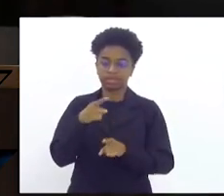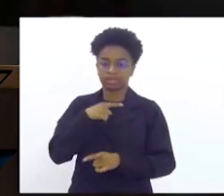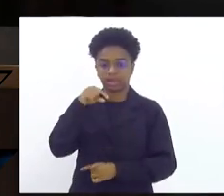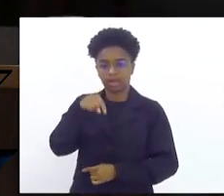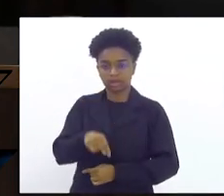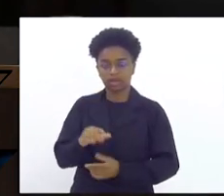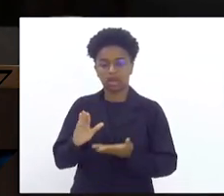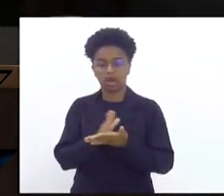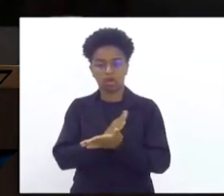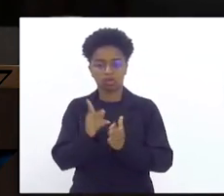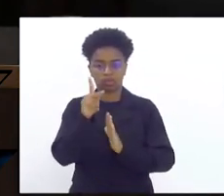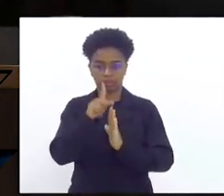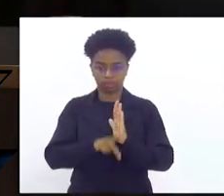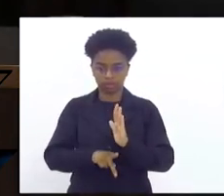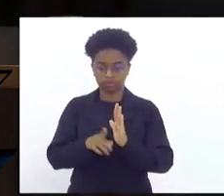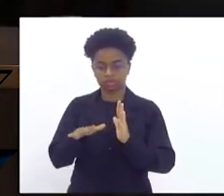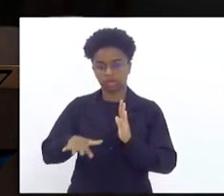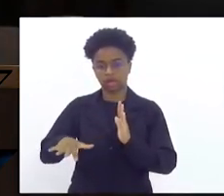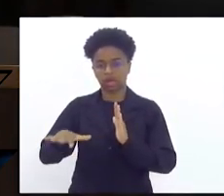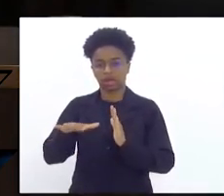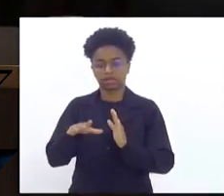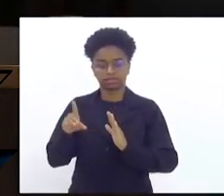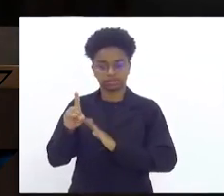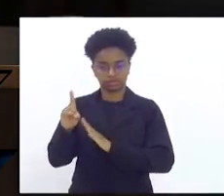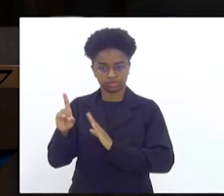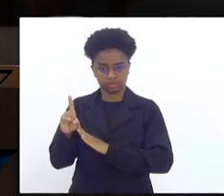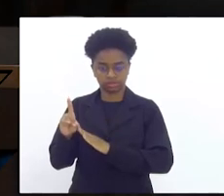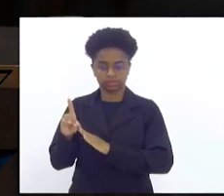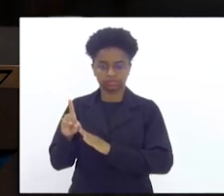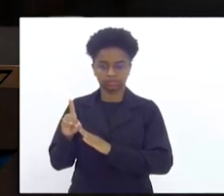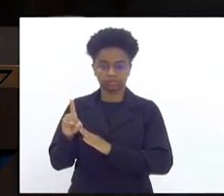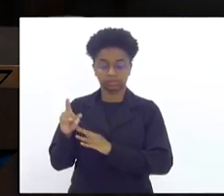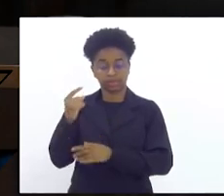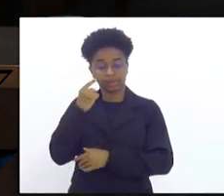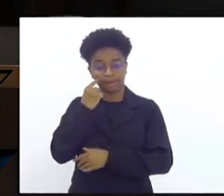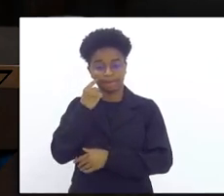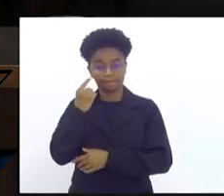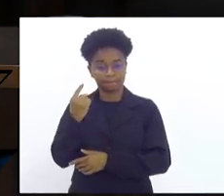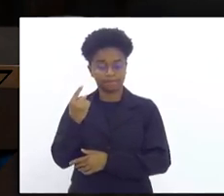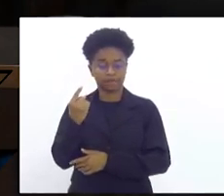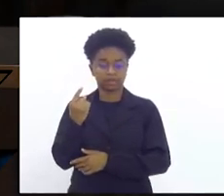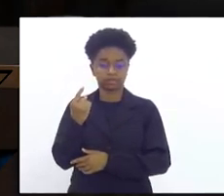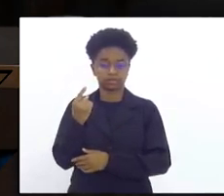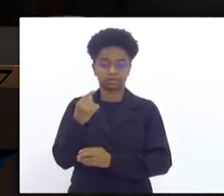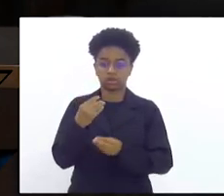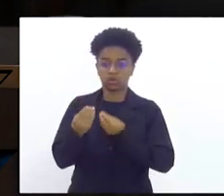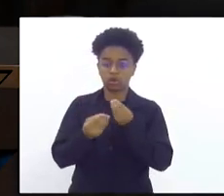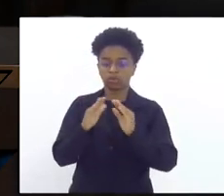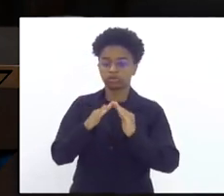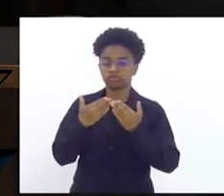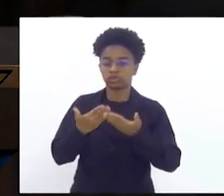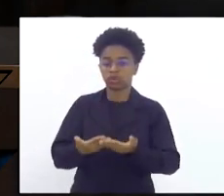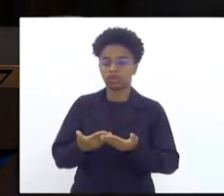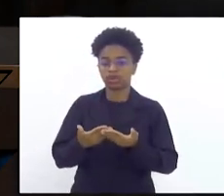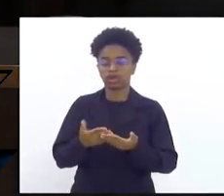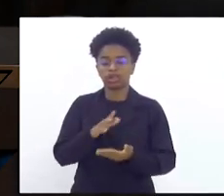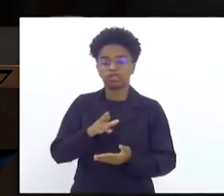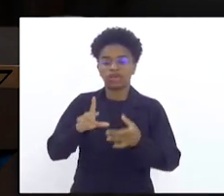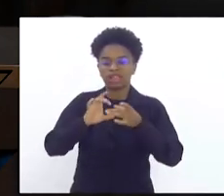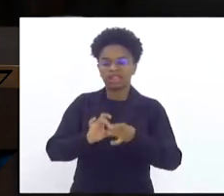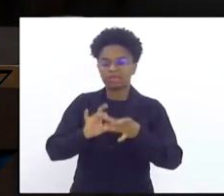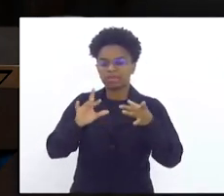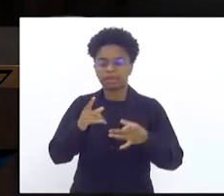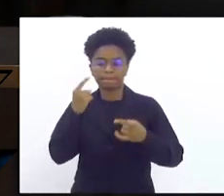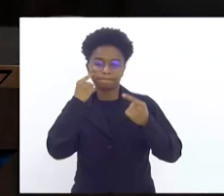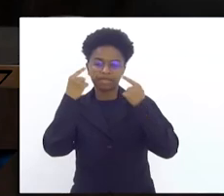casa alguns projetos do setor mais à direita da sociedade que pensa numa numa escola não como uma escola da Liberdade do